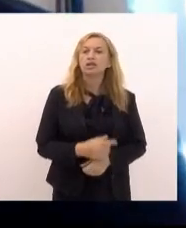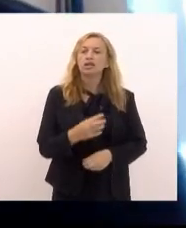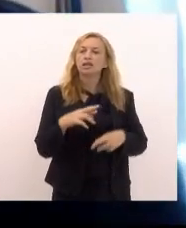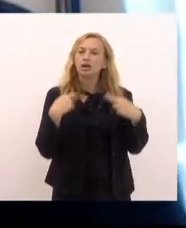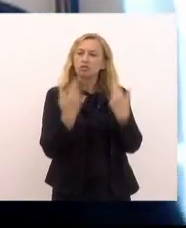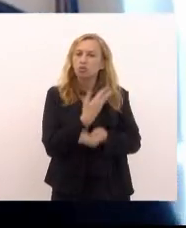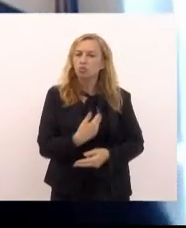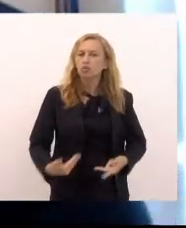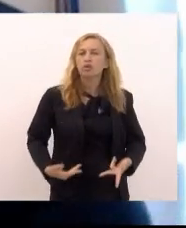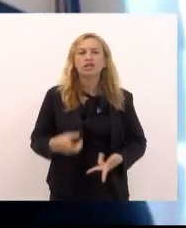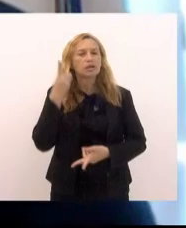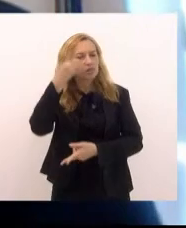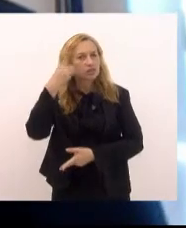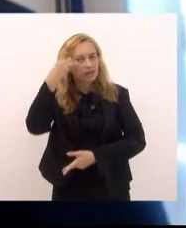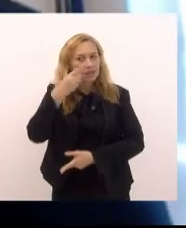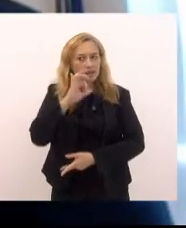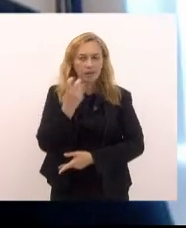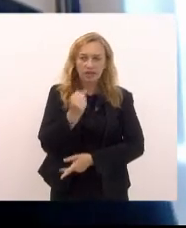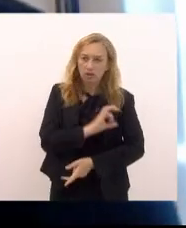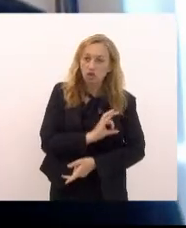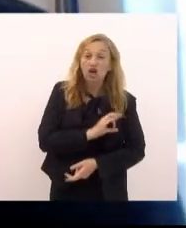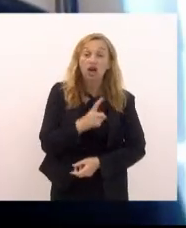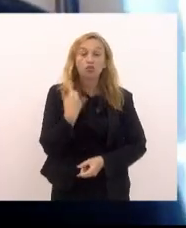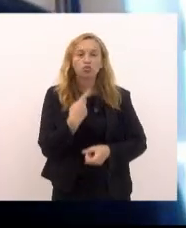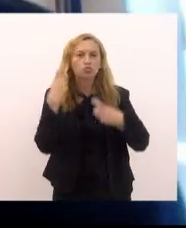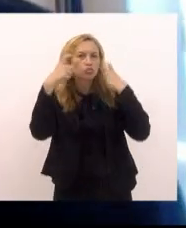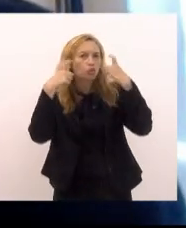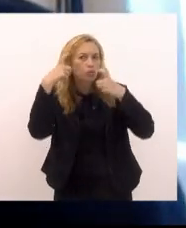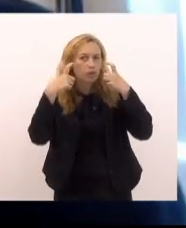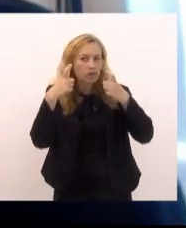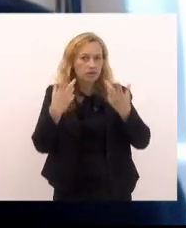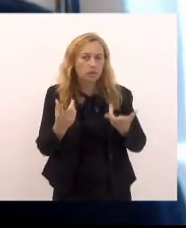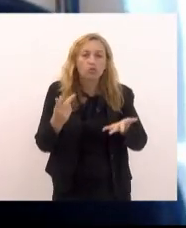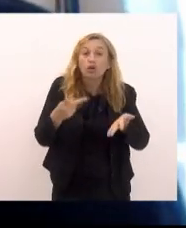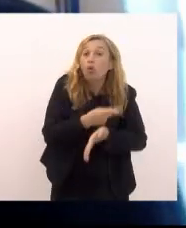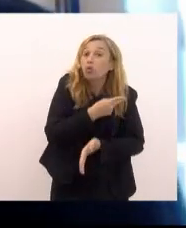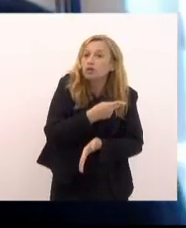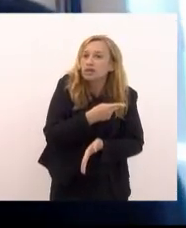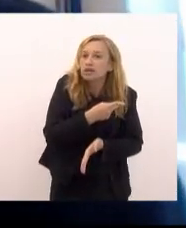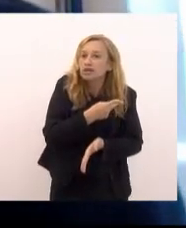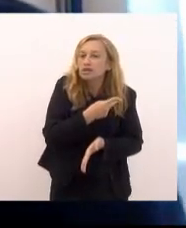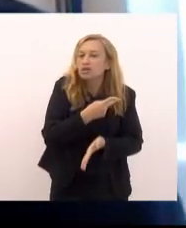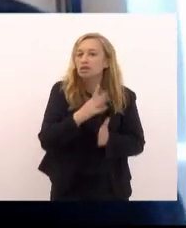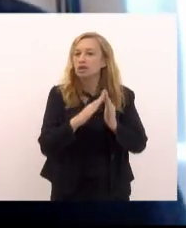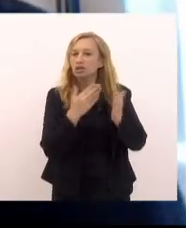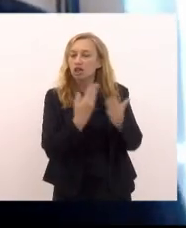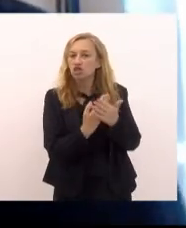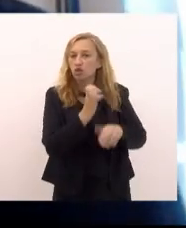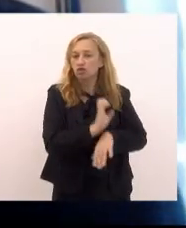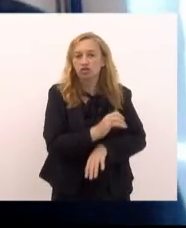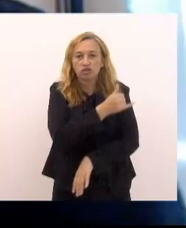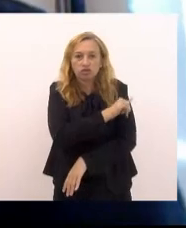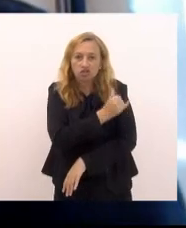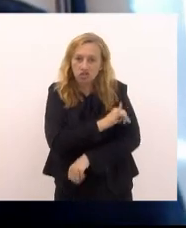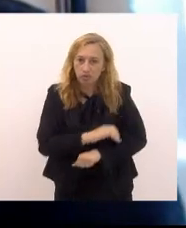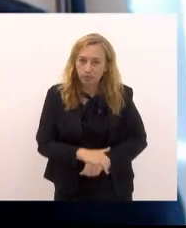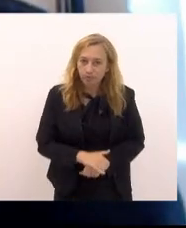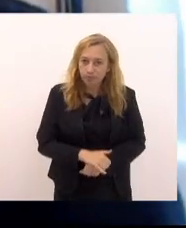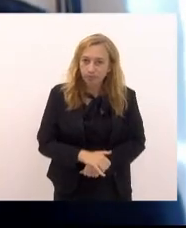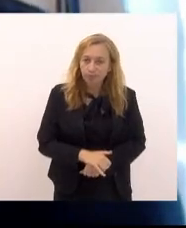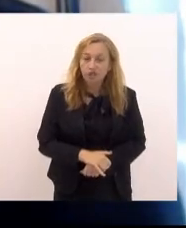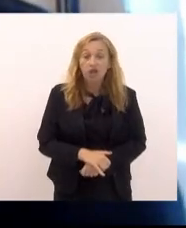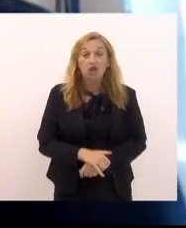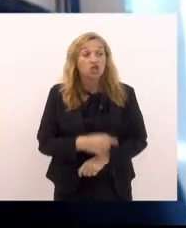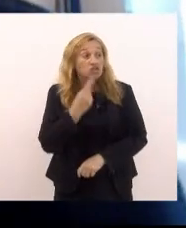pública, a deputada Marta Rocha, a nossa preocupação com o que tem acontecido nas escolas do Estado do Rio de Janeiro. A